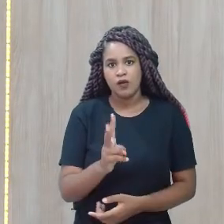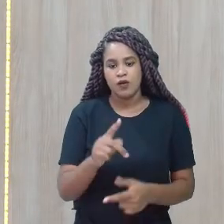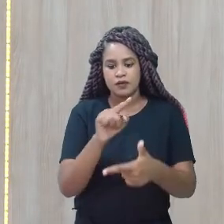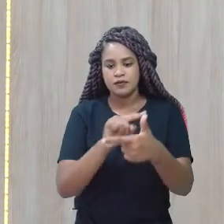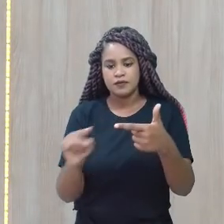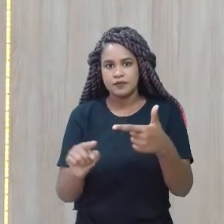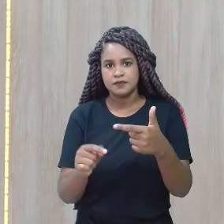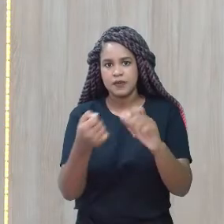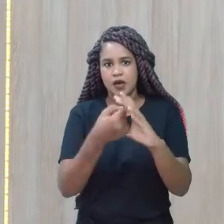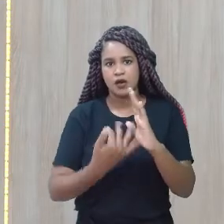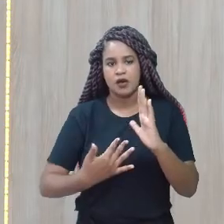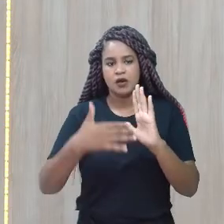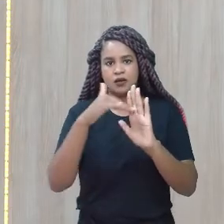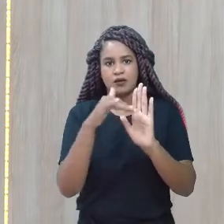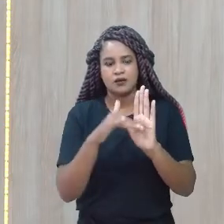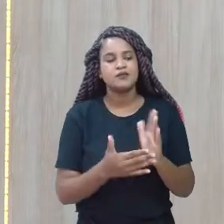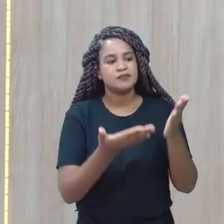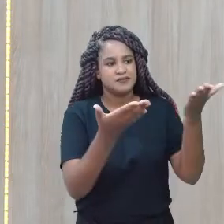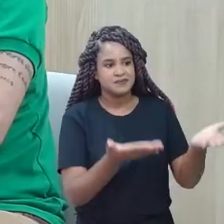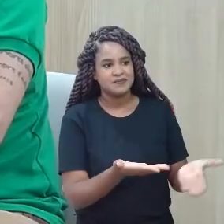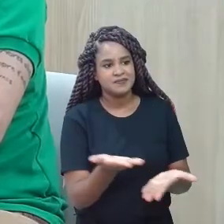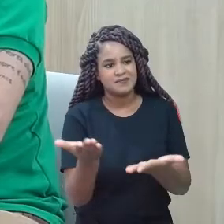divisibilidade, tá bom? Vai lá, professor.